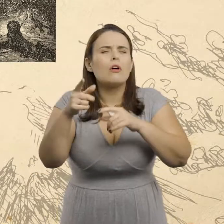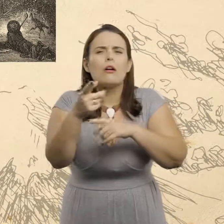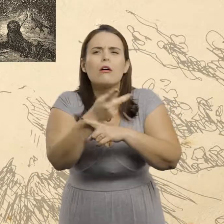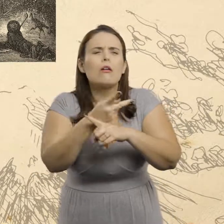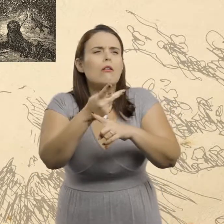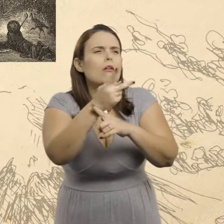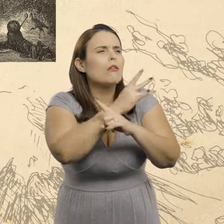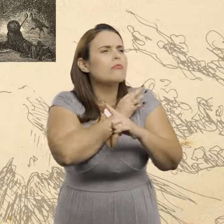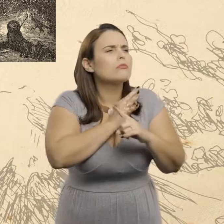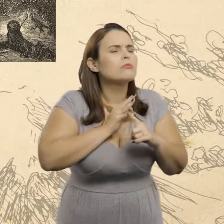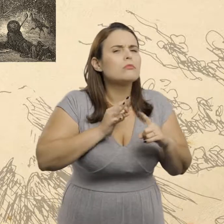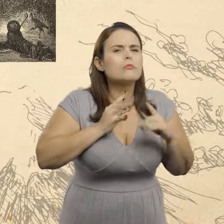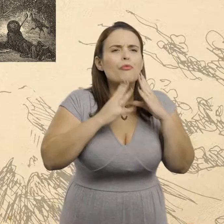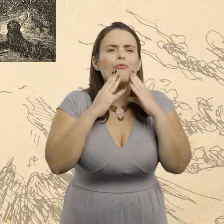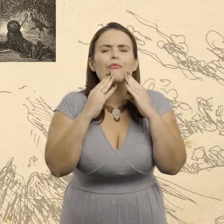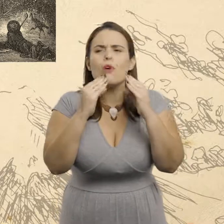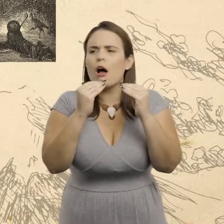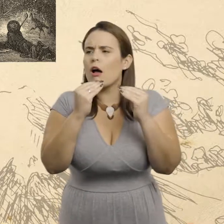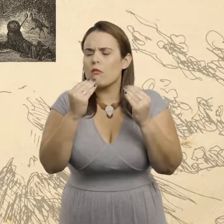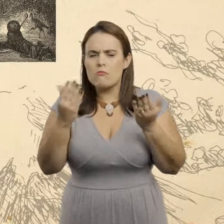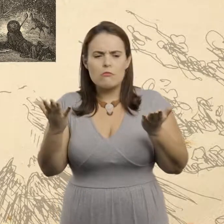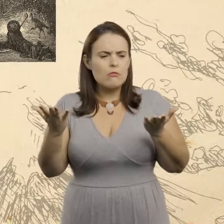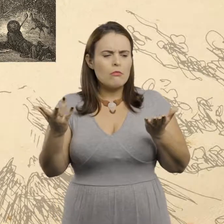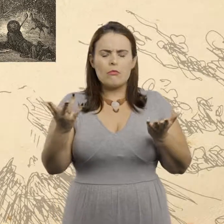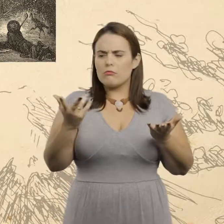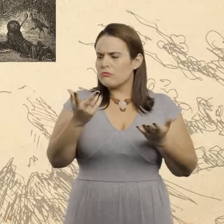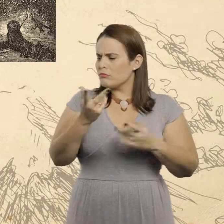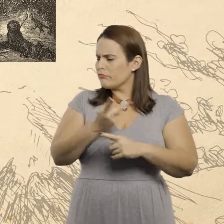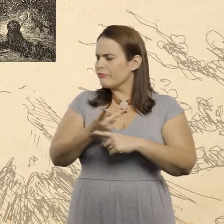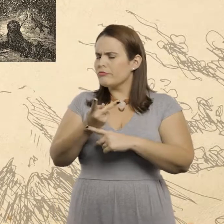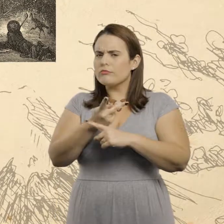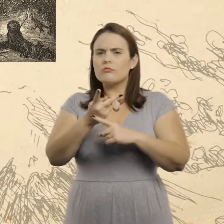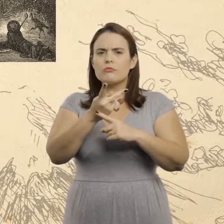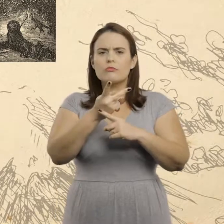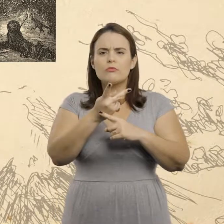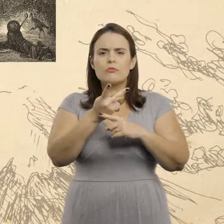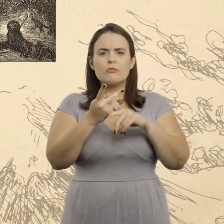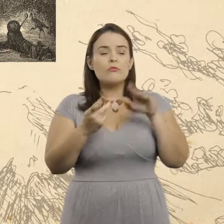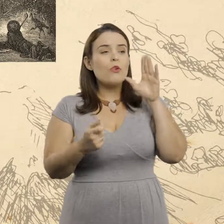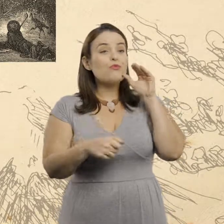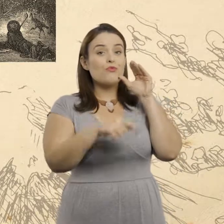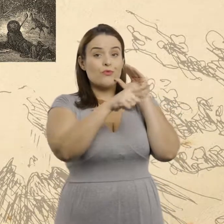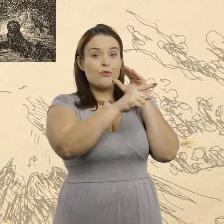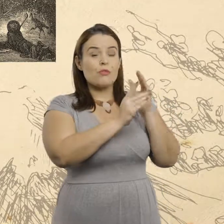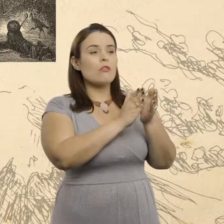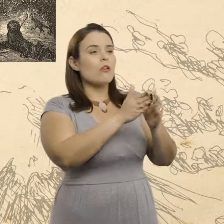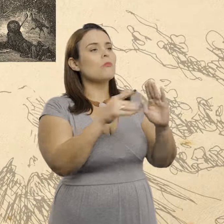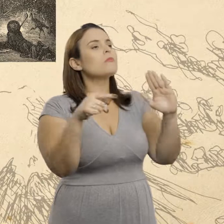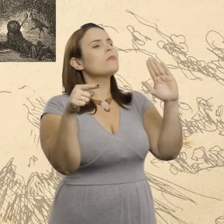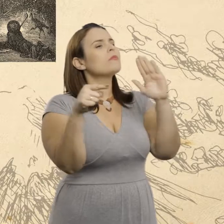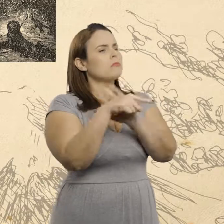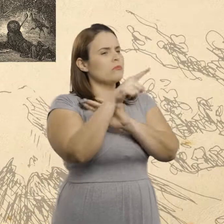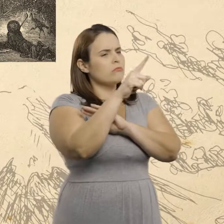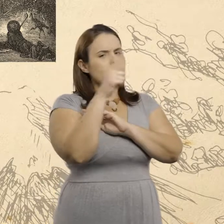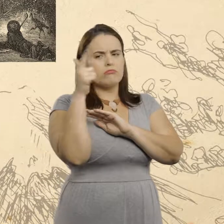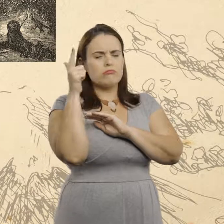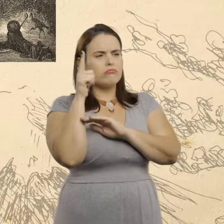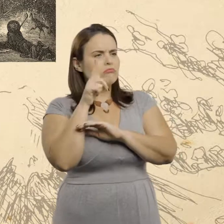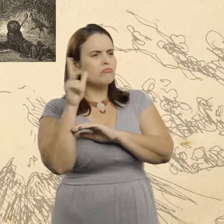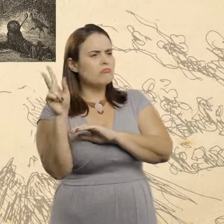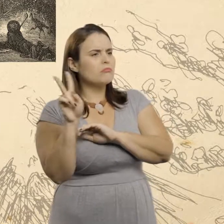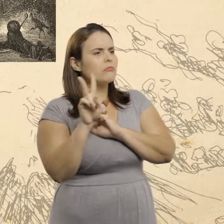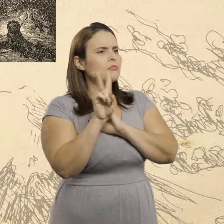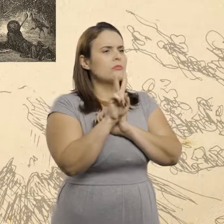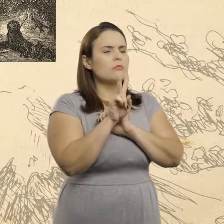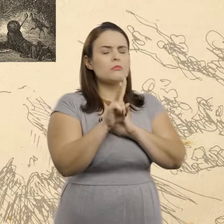procurou o Sr. Fogg e a Aouda pelo navio, mas eles não estavam lá. Passepartout perguntou para um funcionário do navio se eles